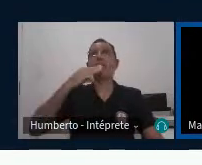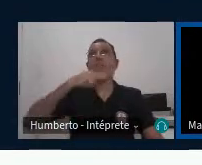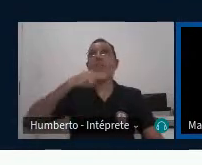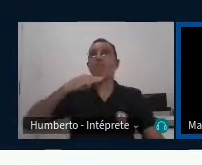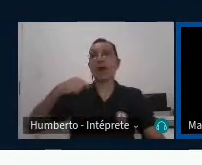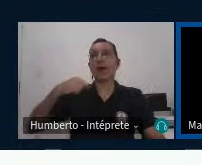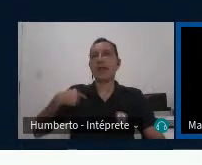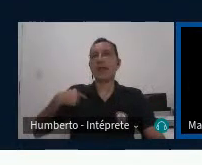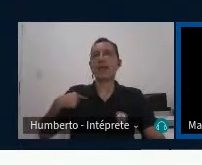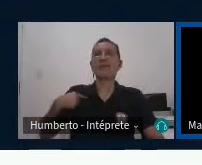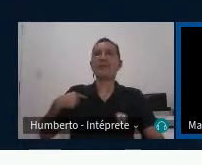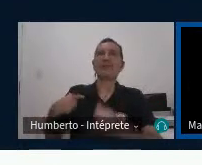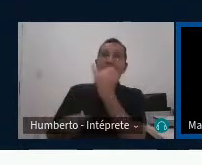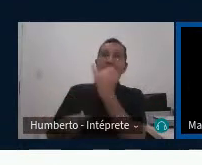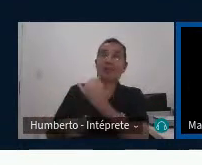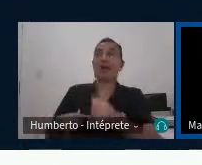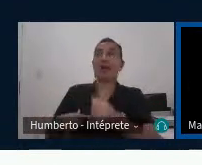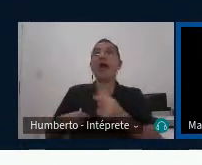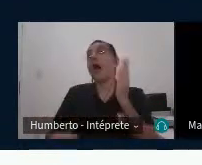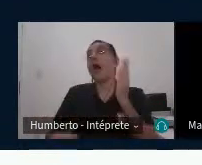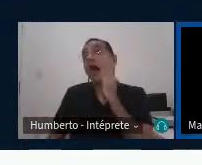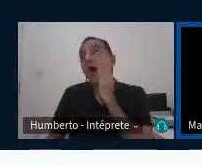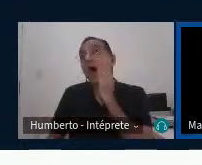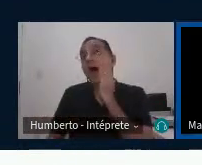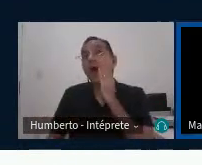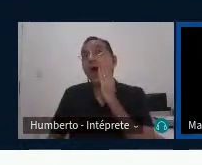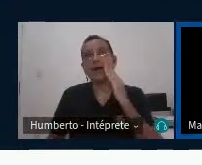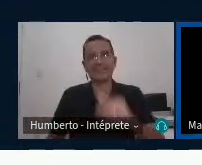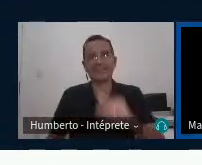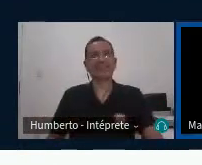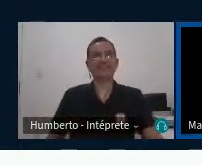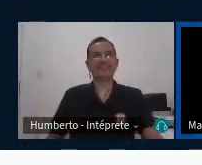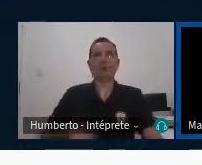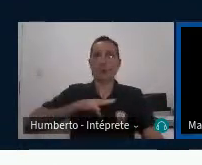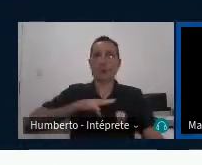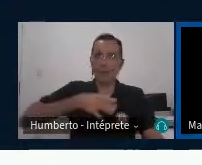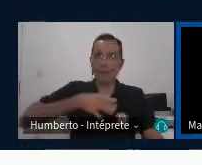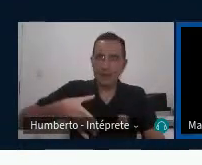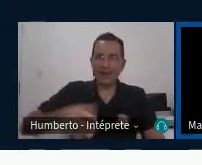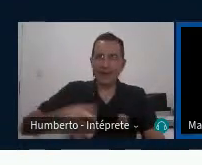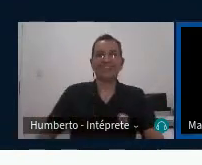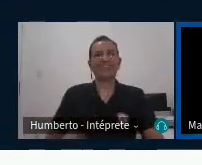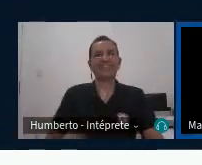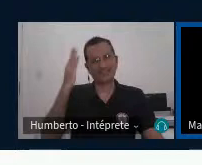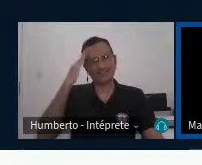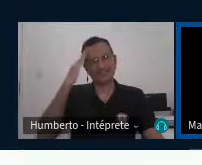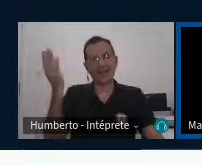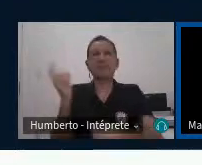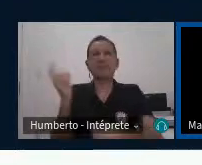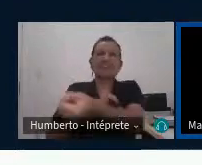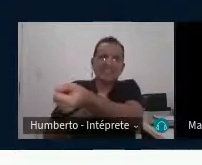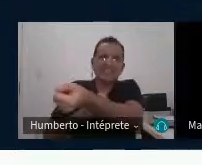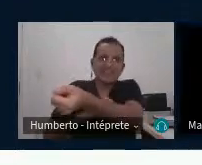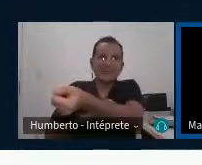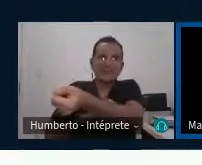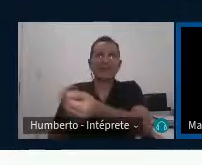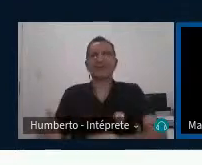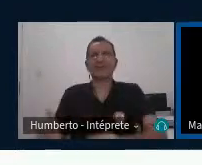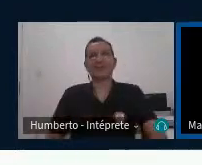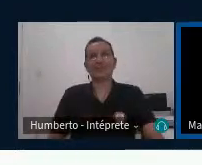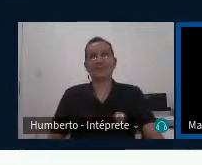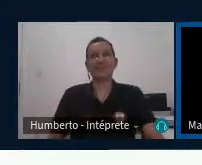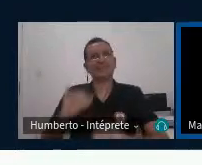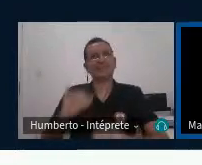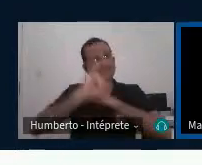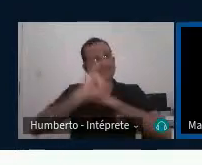ver. Então, para eles estarem aqui, o nervosismo foi deixado de lado, a internet que cai,